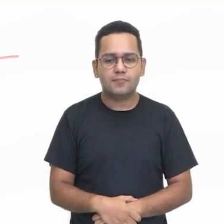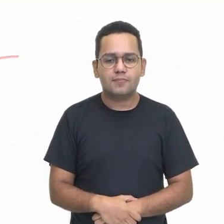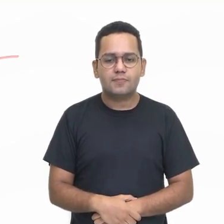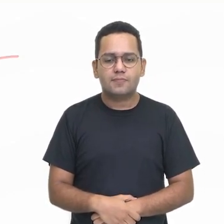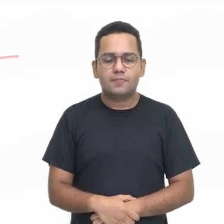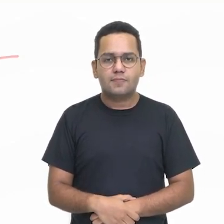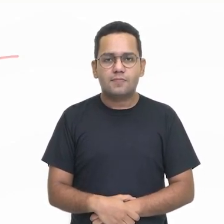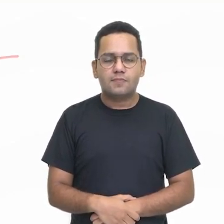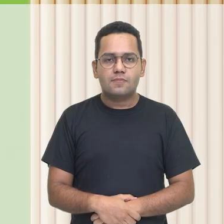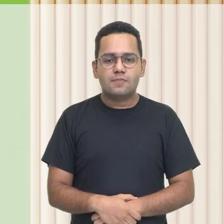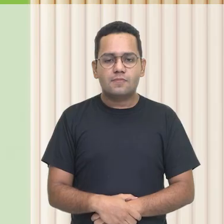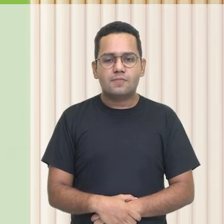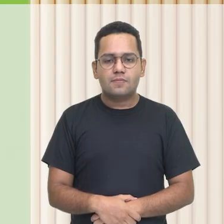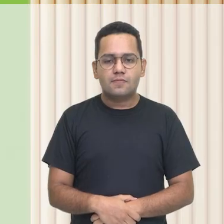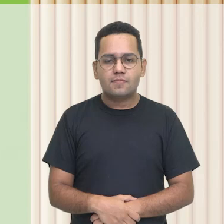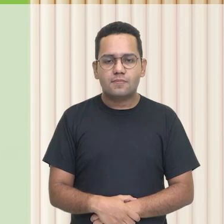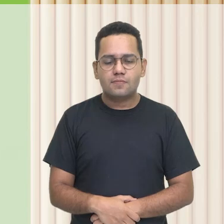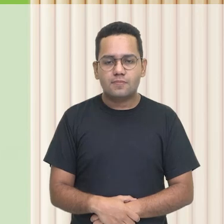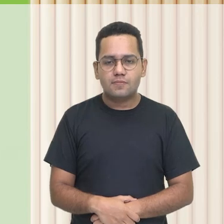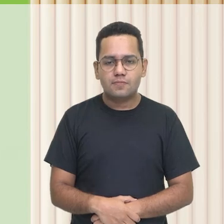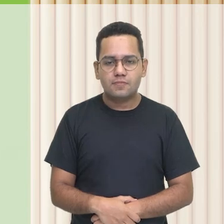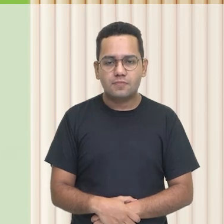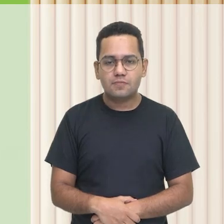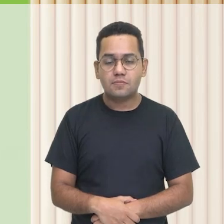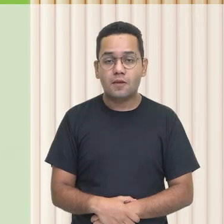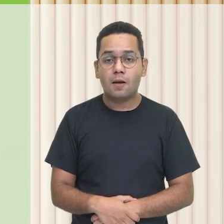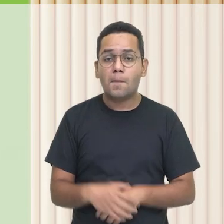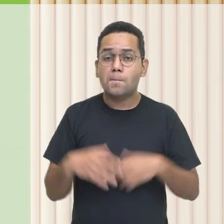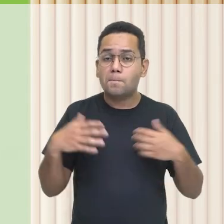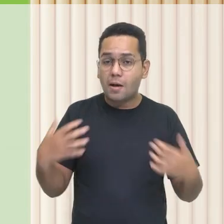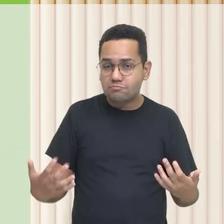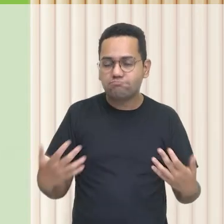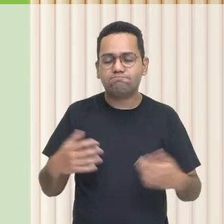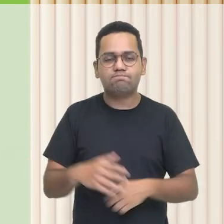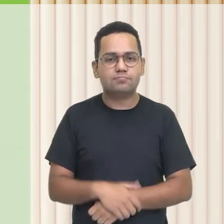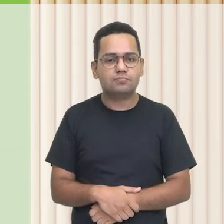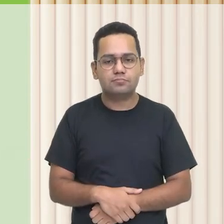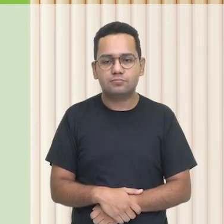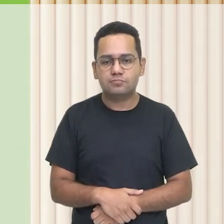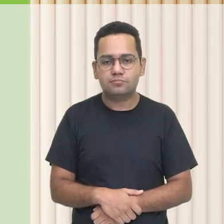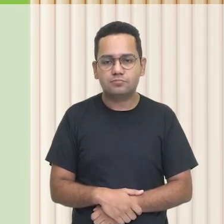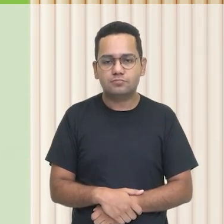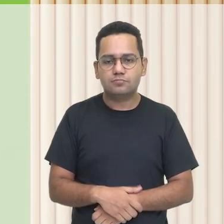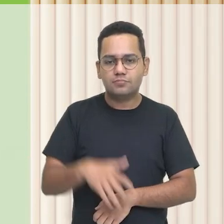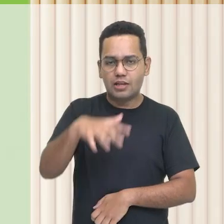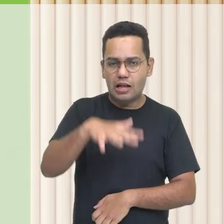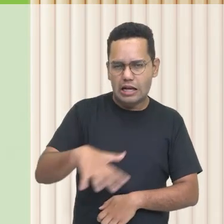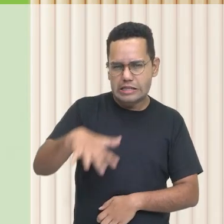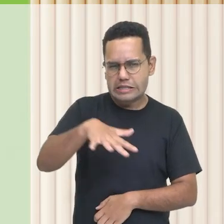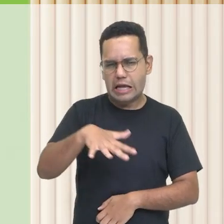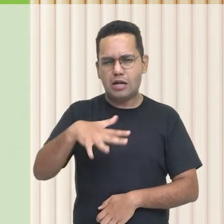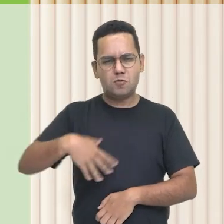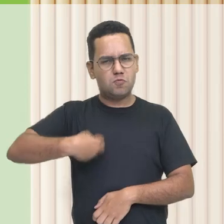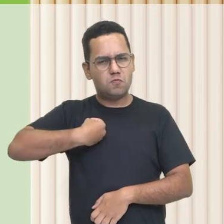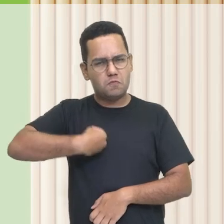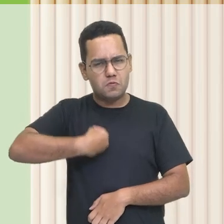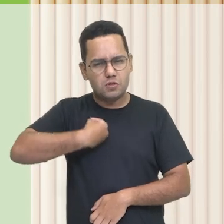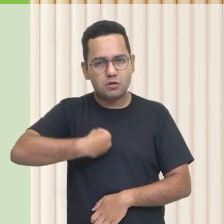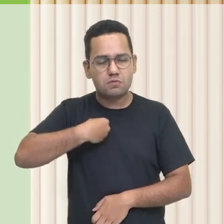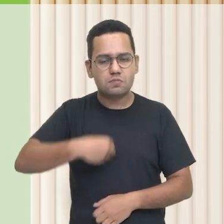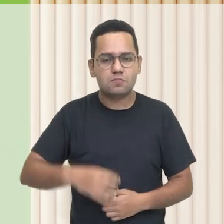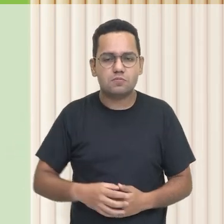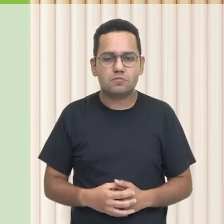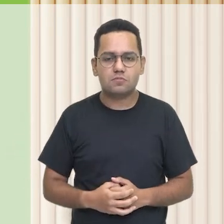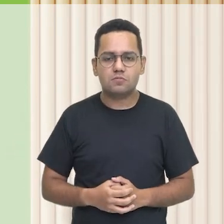apresentei para vocês que em todos os ambientes Onde por exemplo nós estamos inseridos